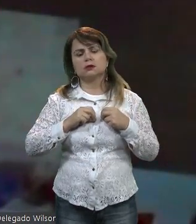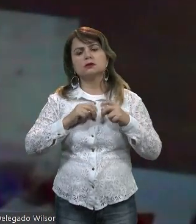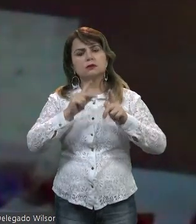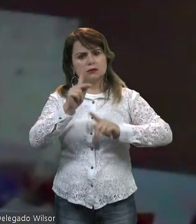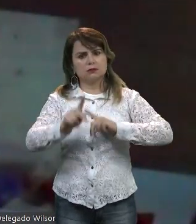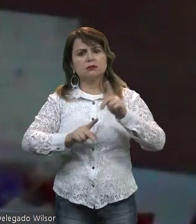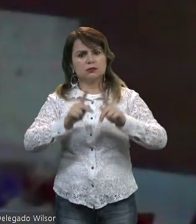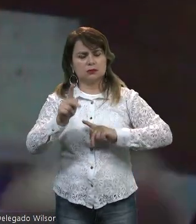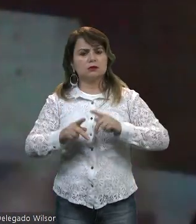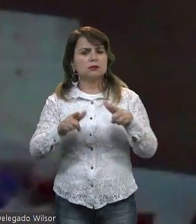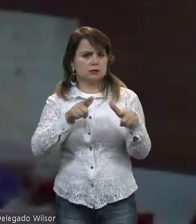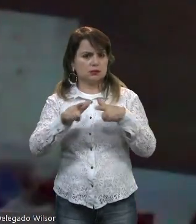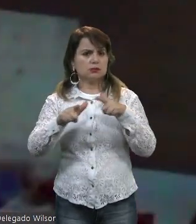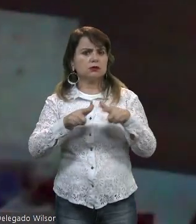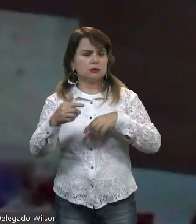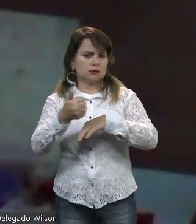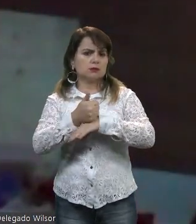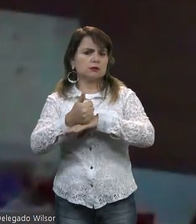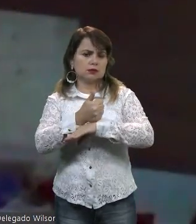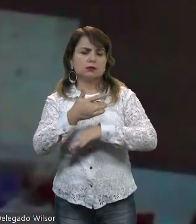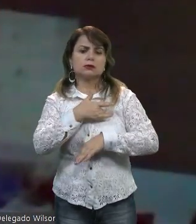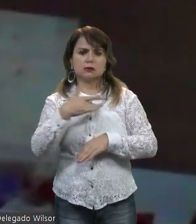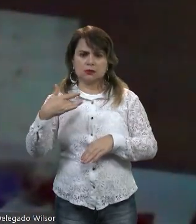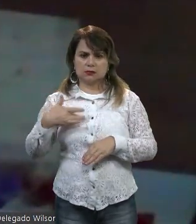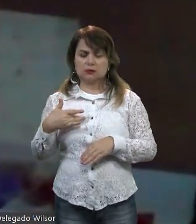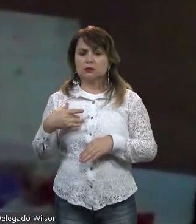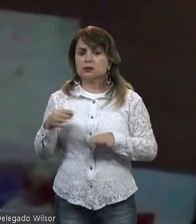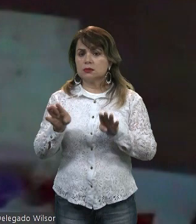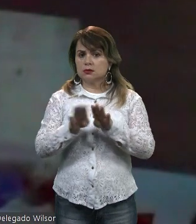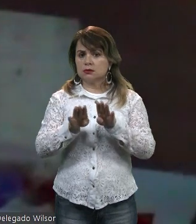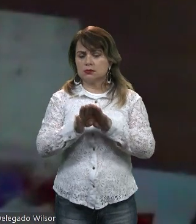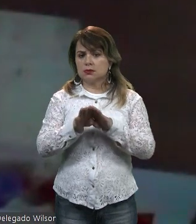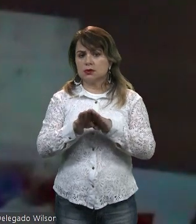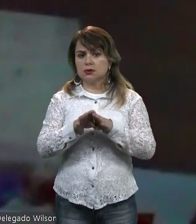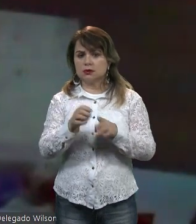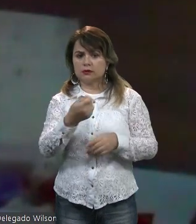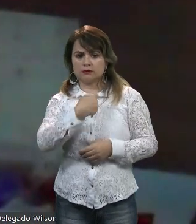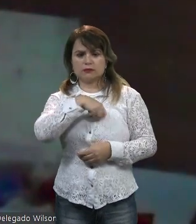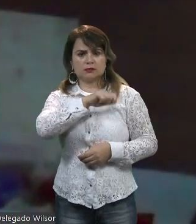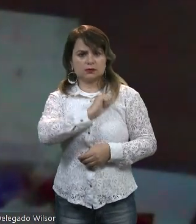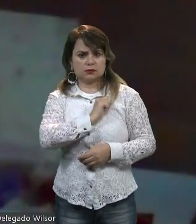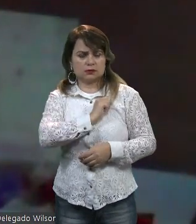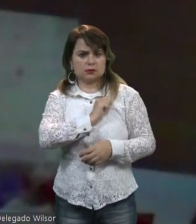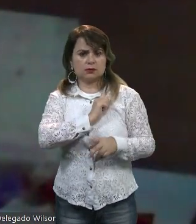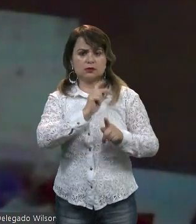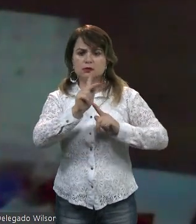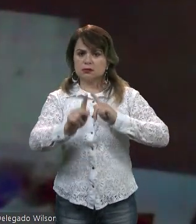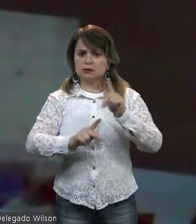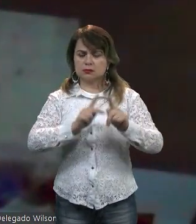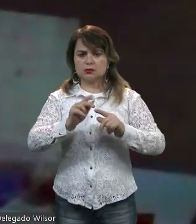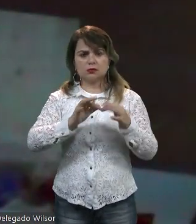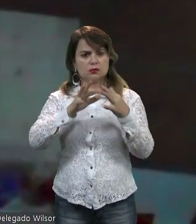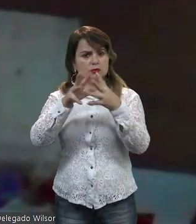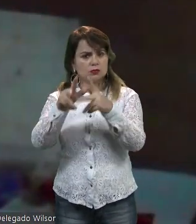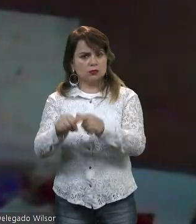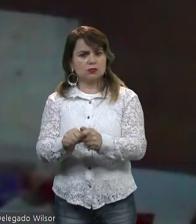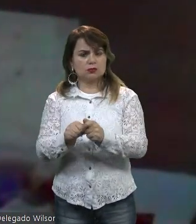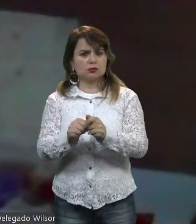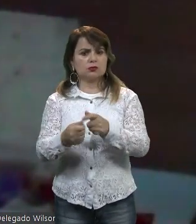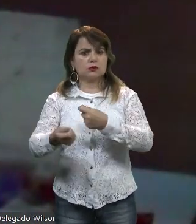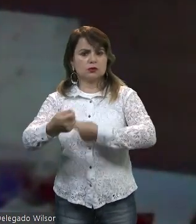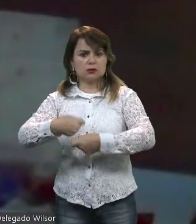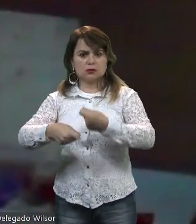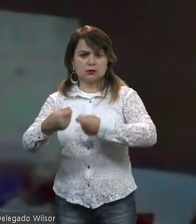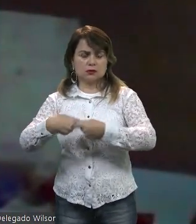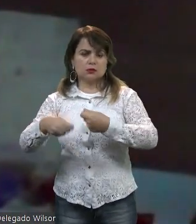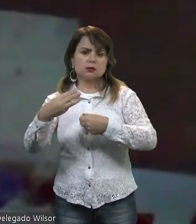aqui, em nome do Juliano Batalha, cumprimentar os fiscais e posturas e todos os fiscais da administração municipal,